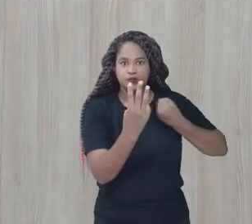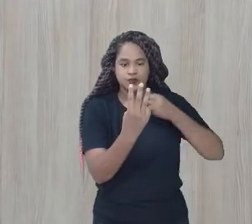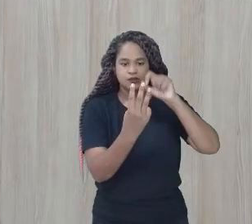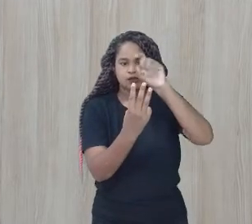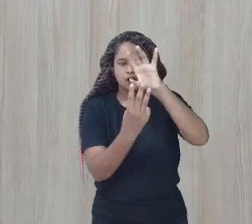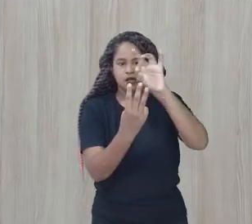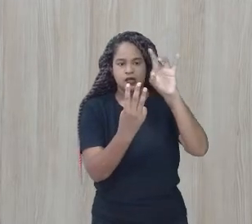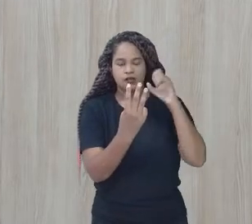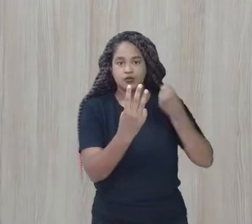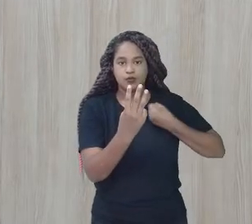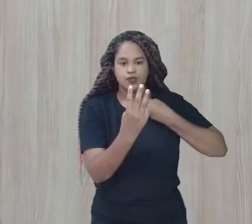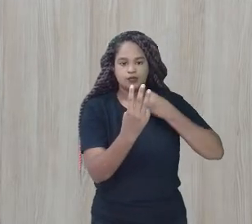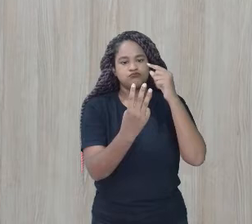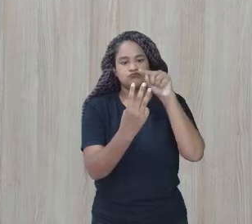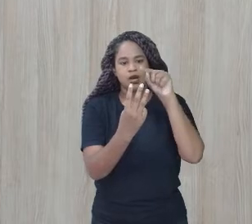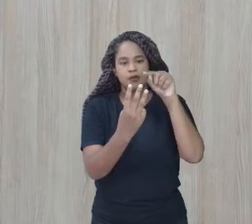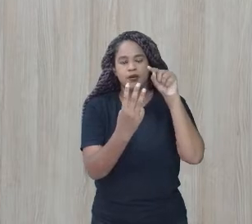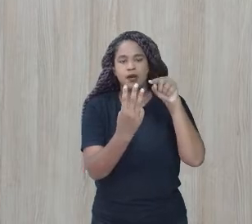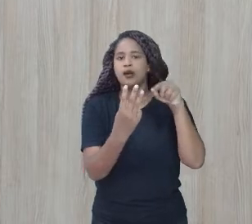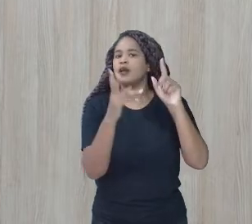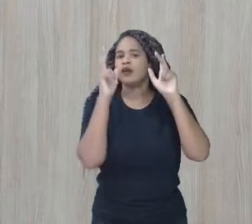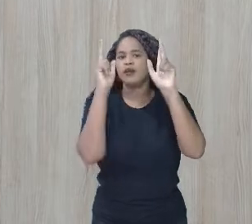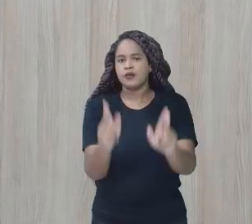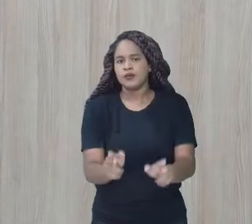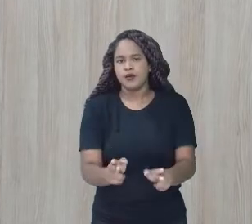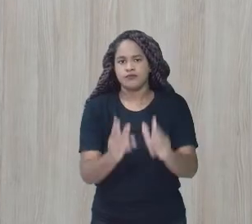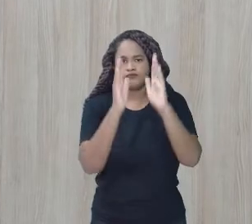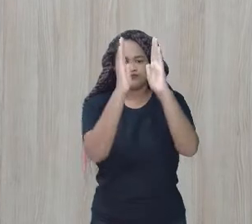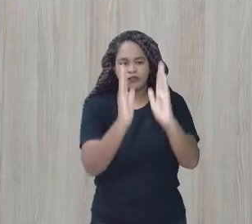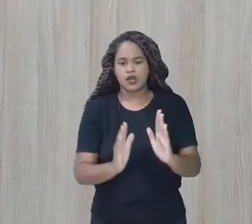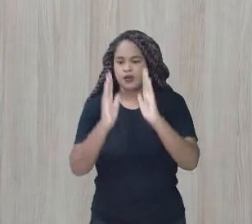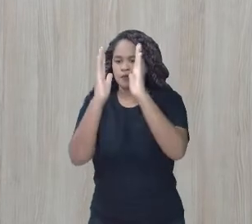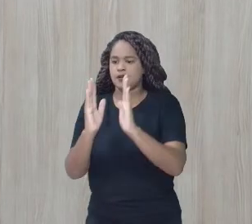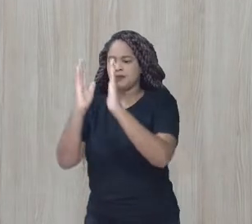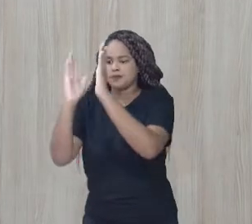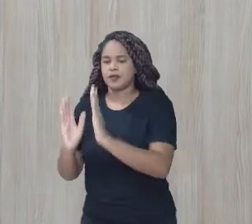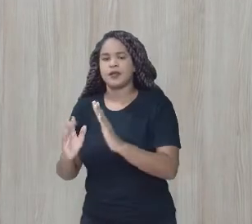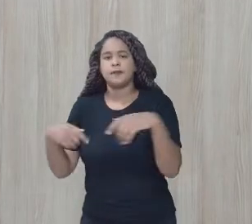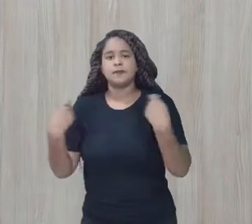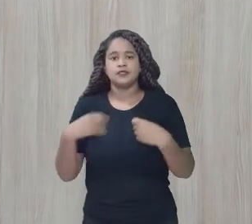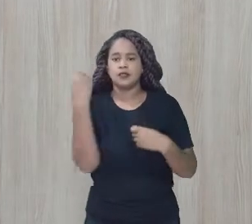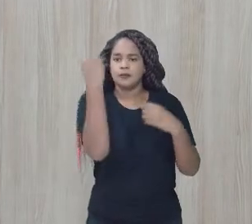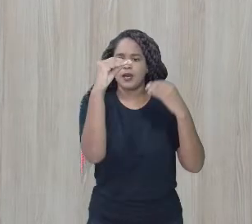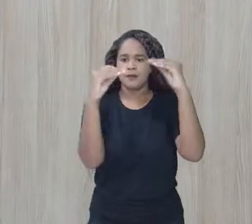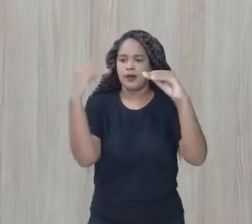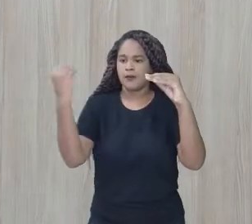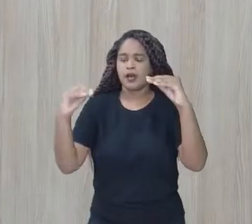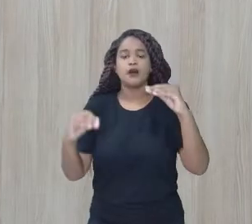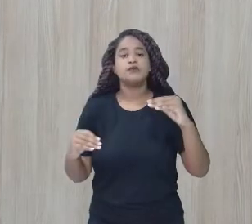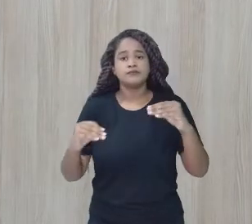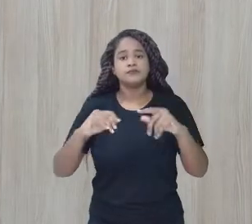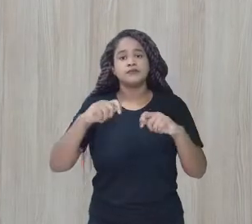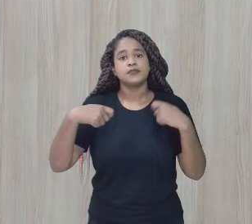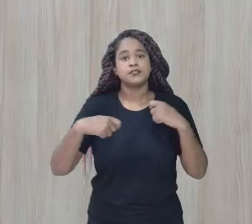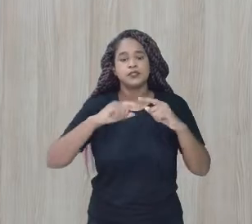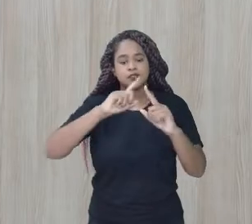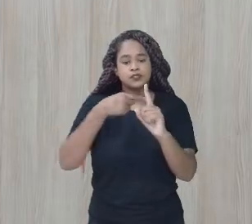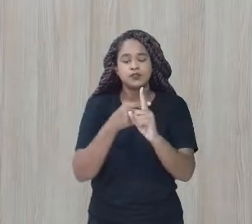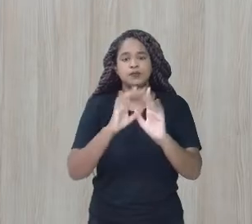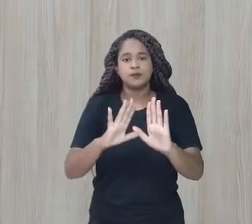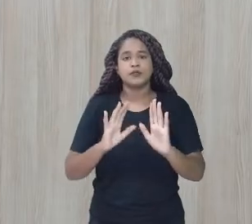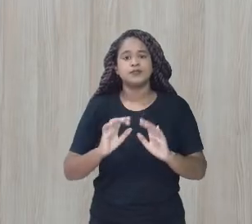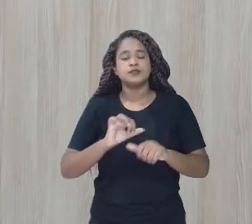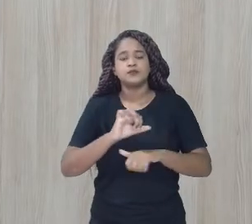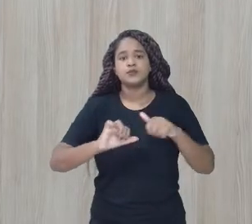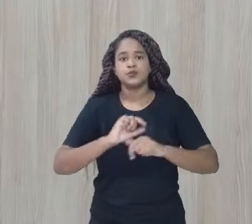o processo é o mesmo. A natureza do problema é a mesma, eu tenho que fazer uma soma. Porém, eu estou